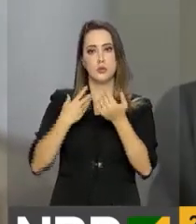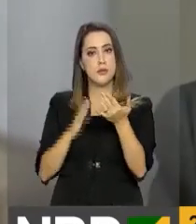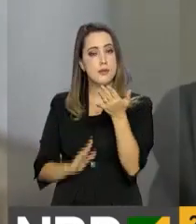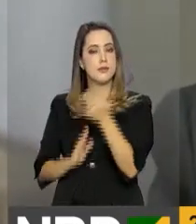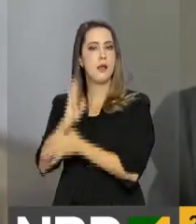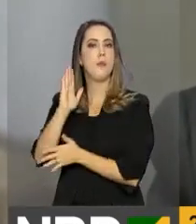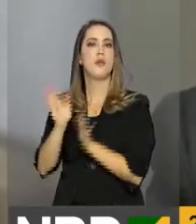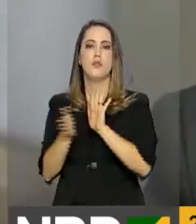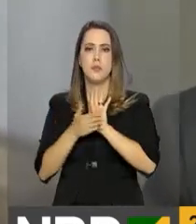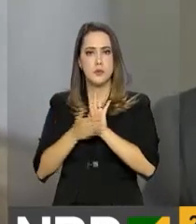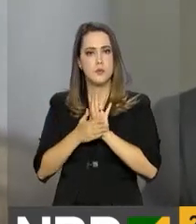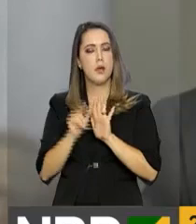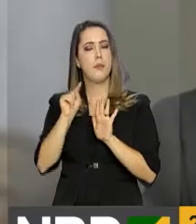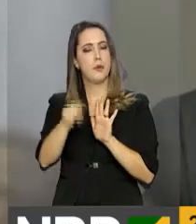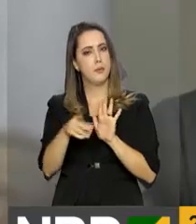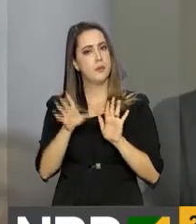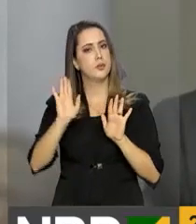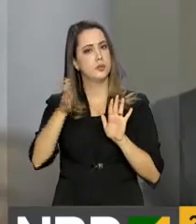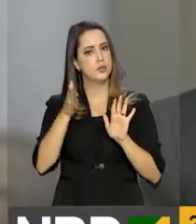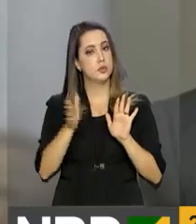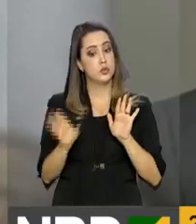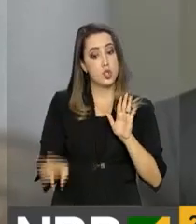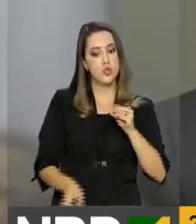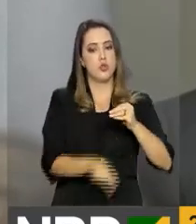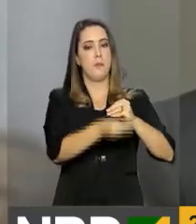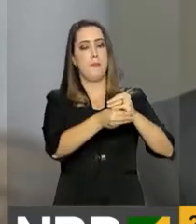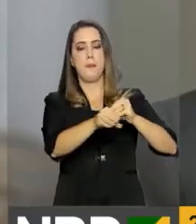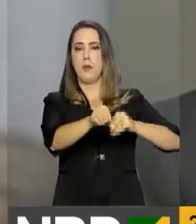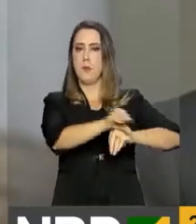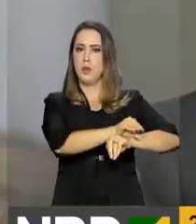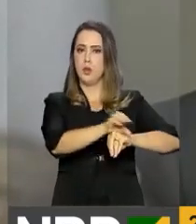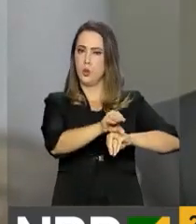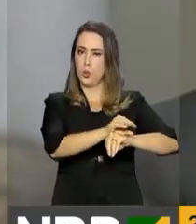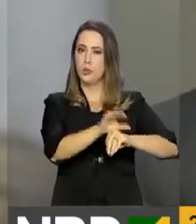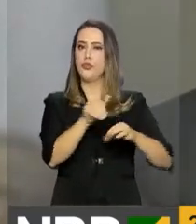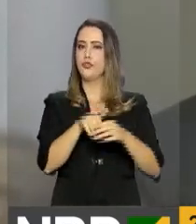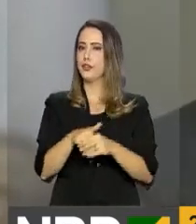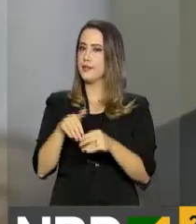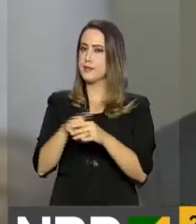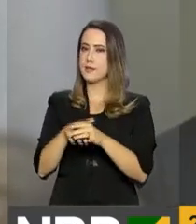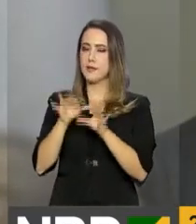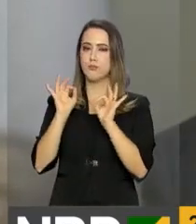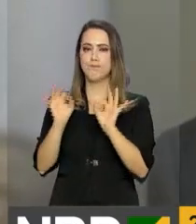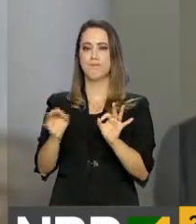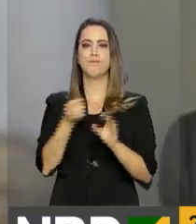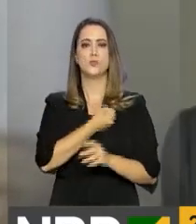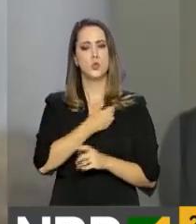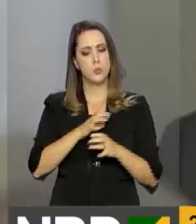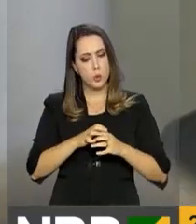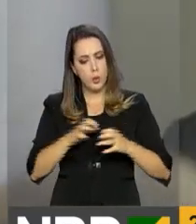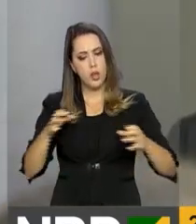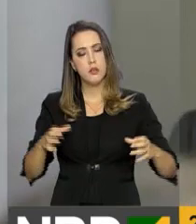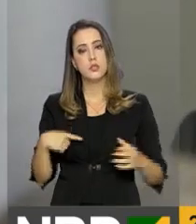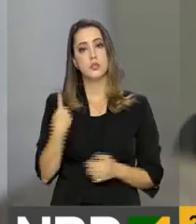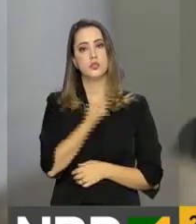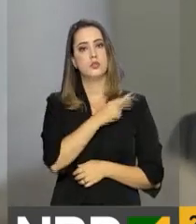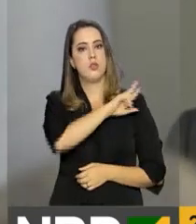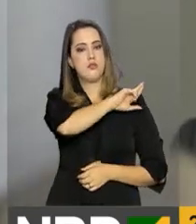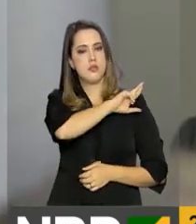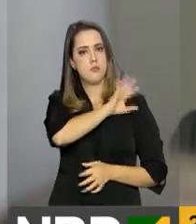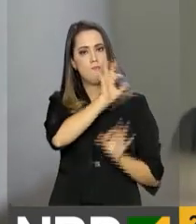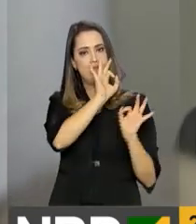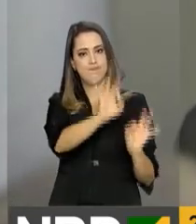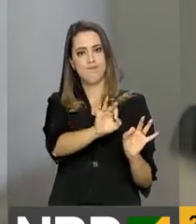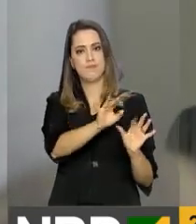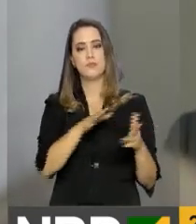aprovamos essa proposta de emenda constitucional por larga maioria. E fizemos, convenhamos, com muita